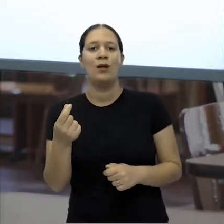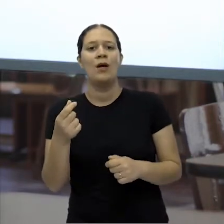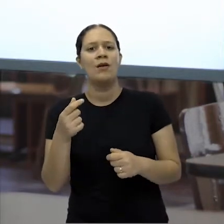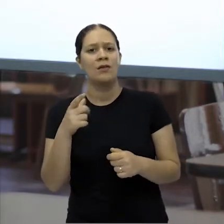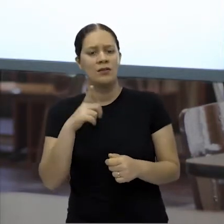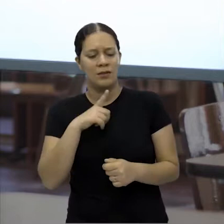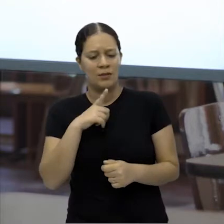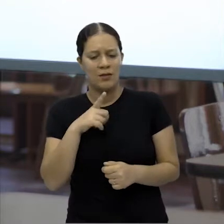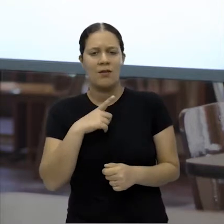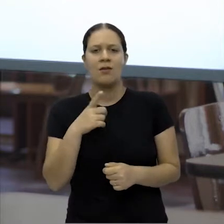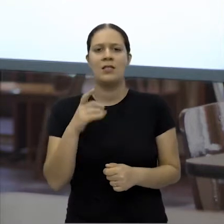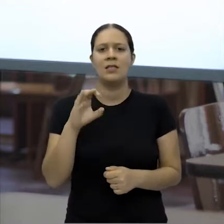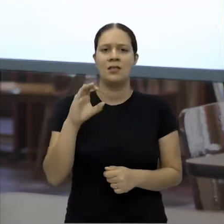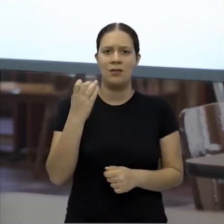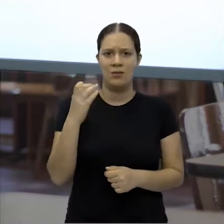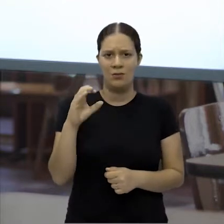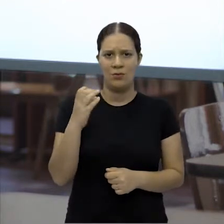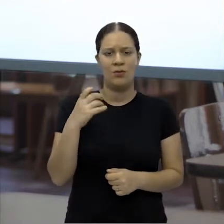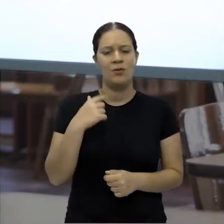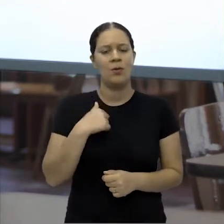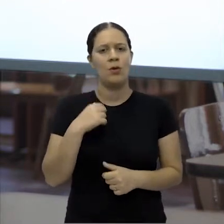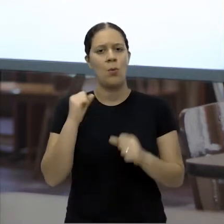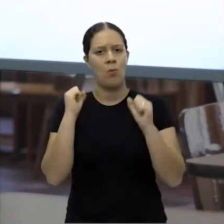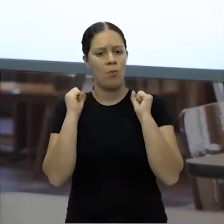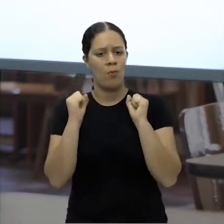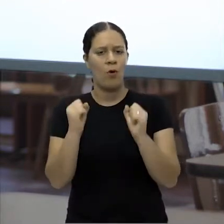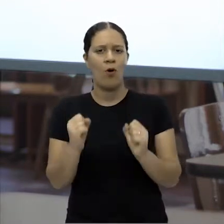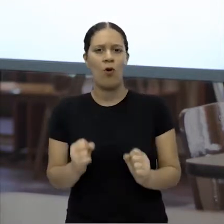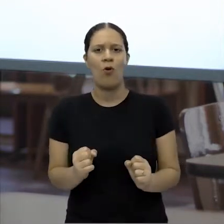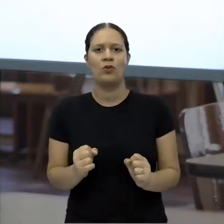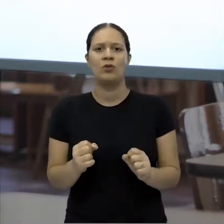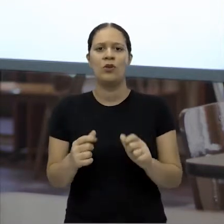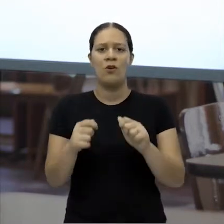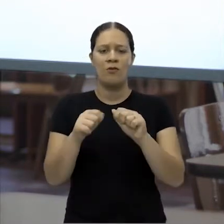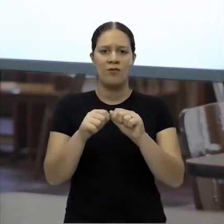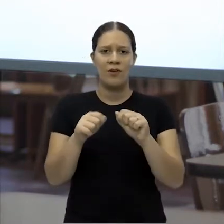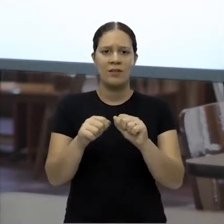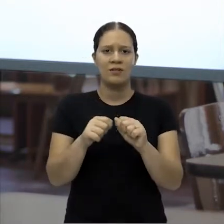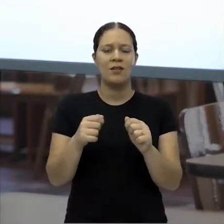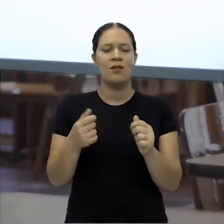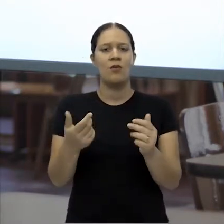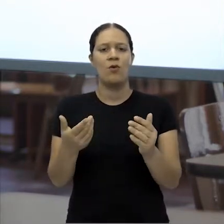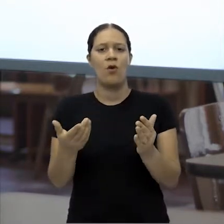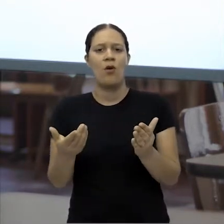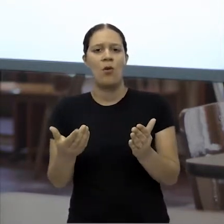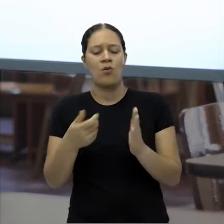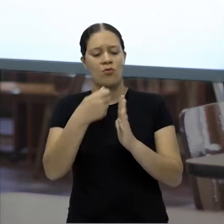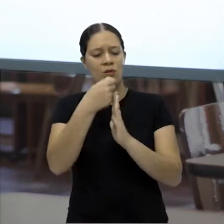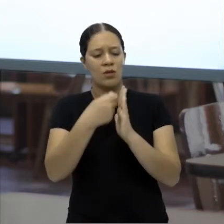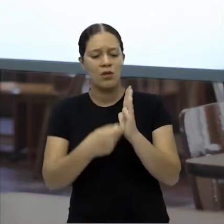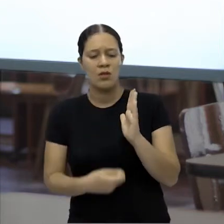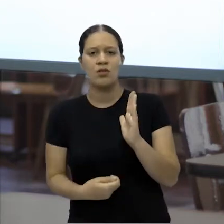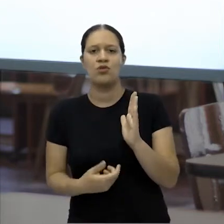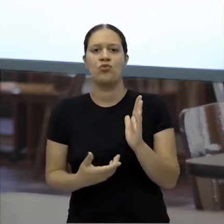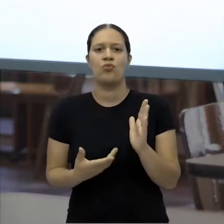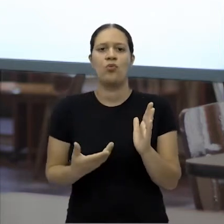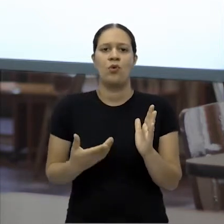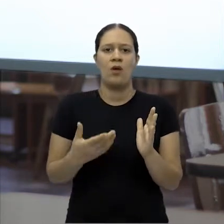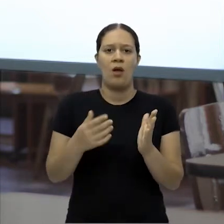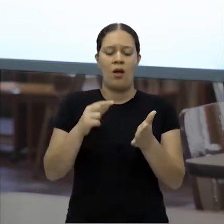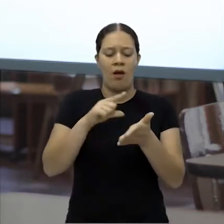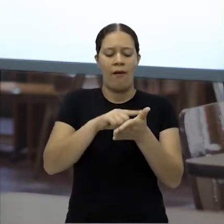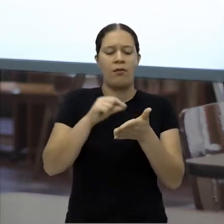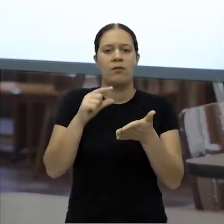academia, é uma produção científica. Eu posso fazer uma produção científica em relação à língua